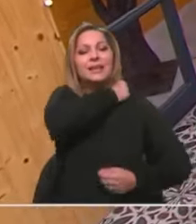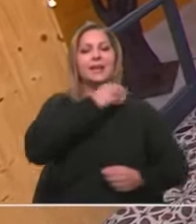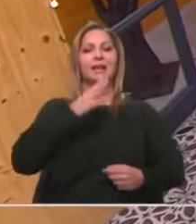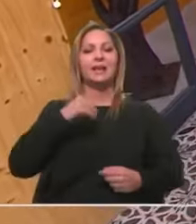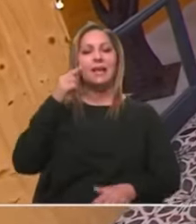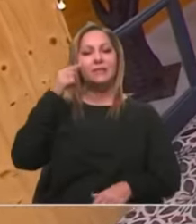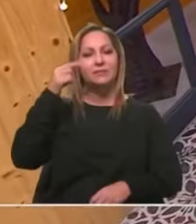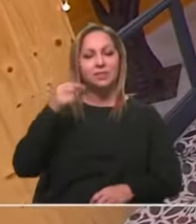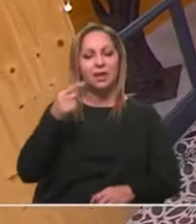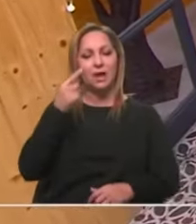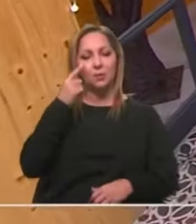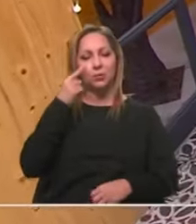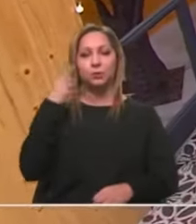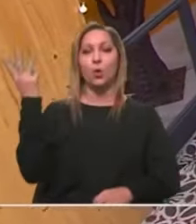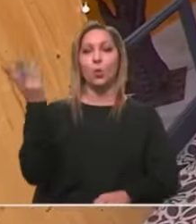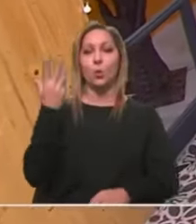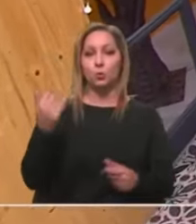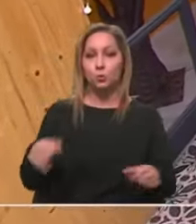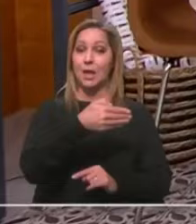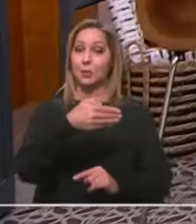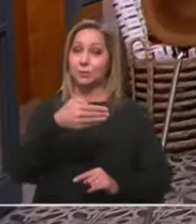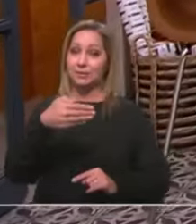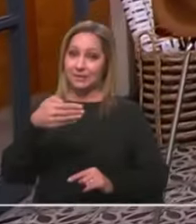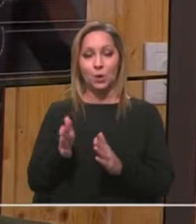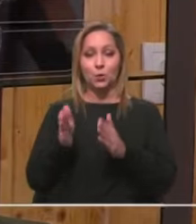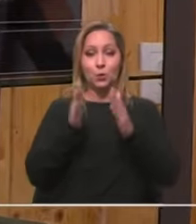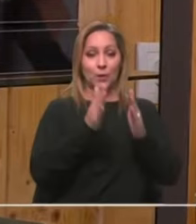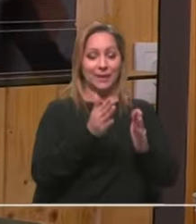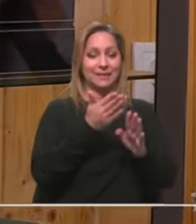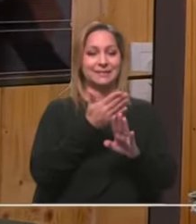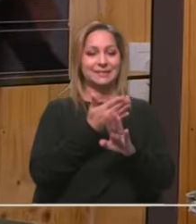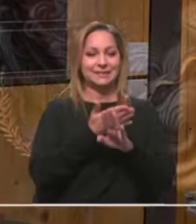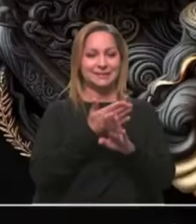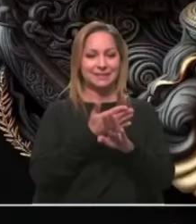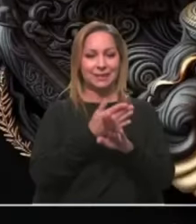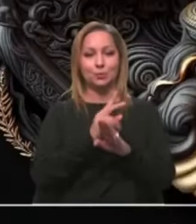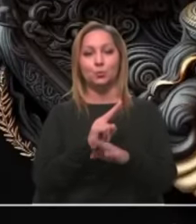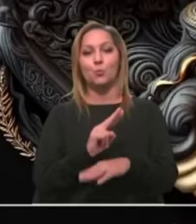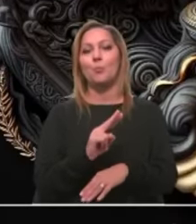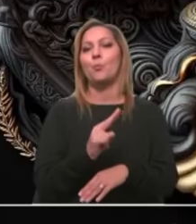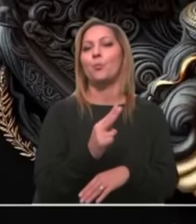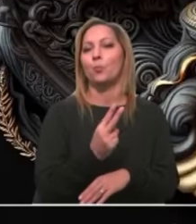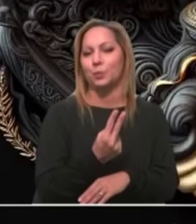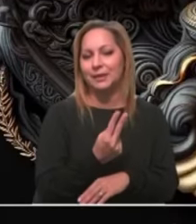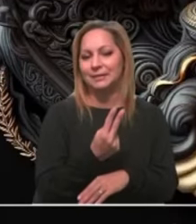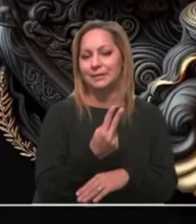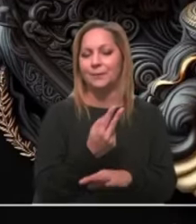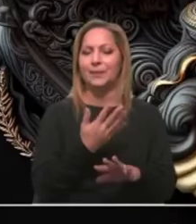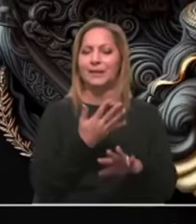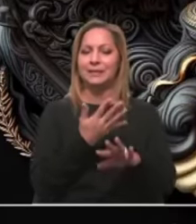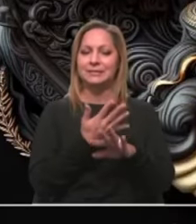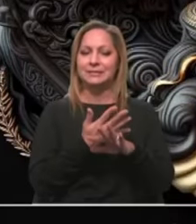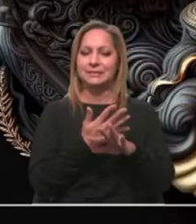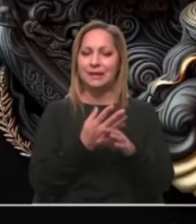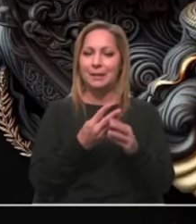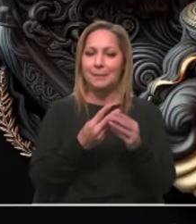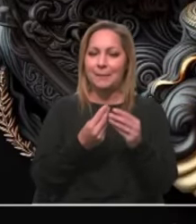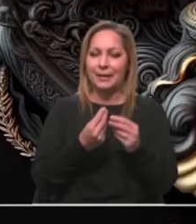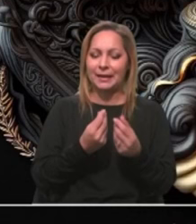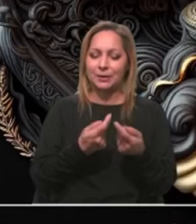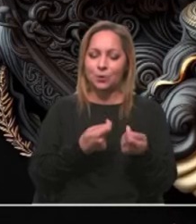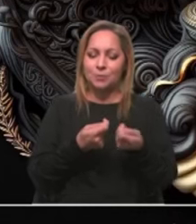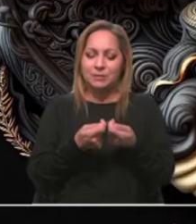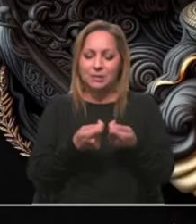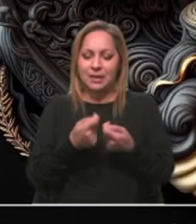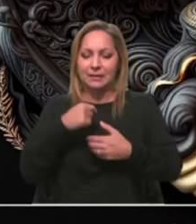novas culturas, novos costumes, conhecer pessoas. Balança, vai ser uma mudança a nível de sexualidade, da forma como lida com a intimidade e